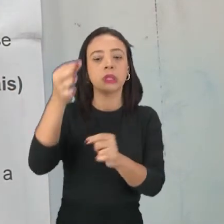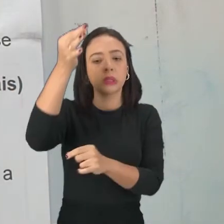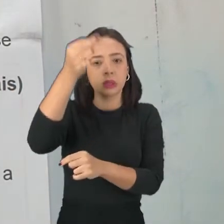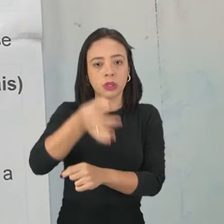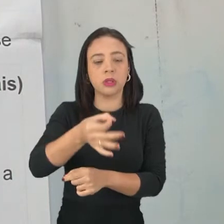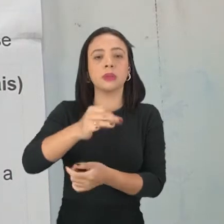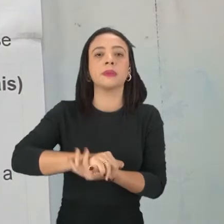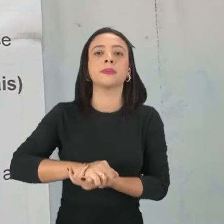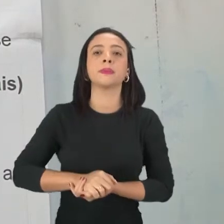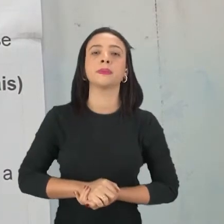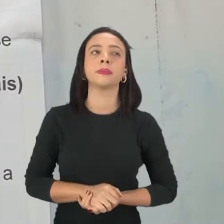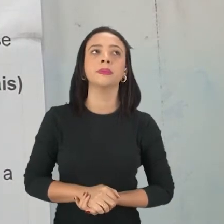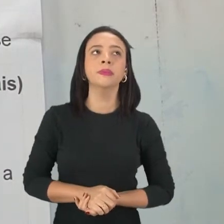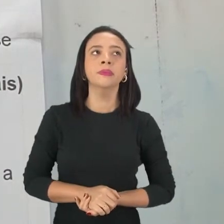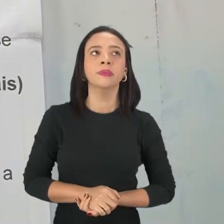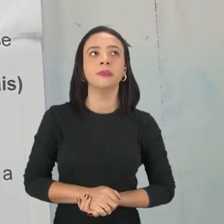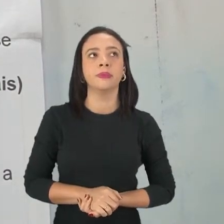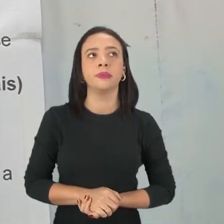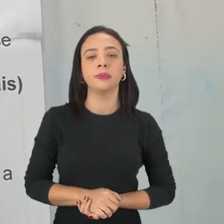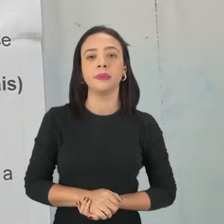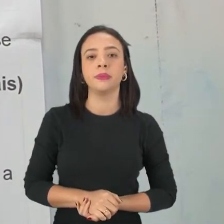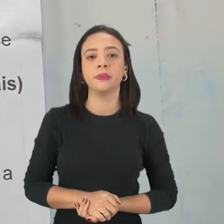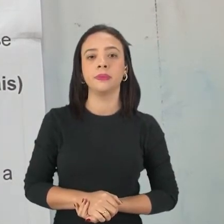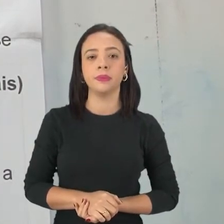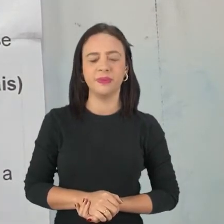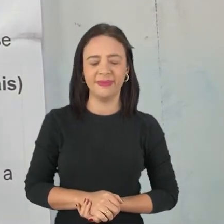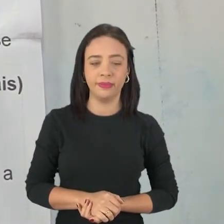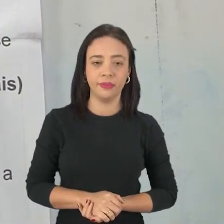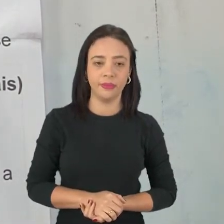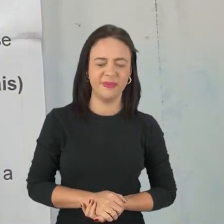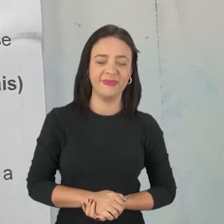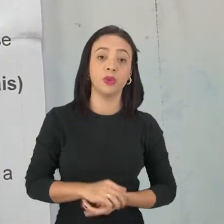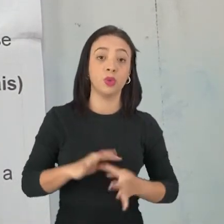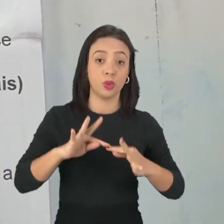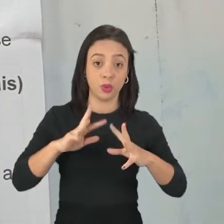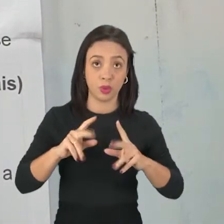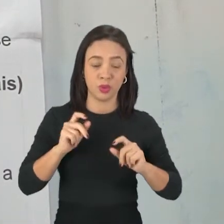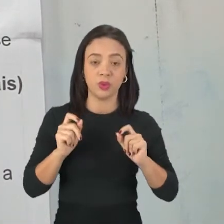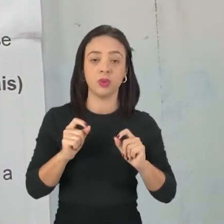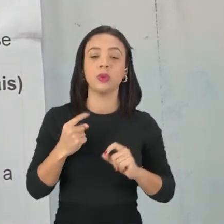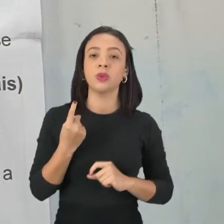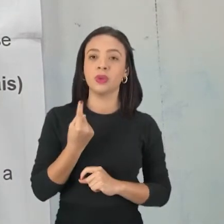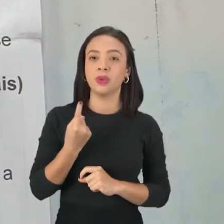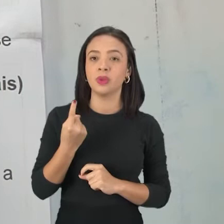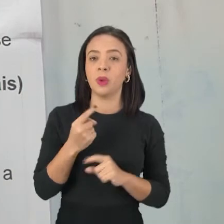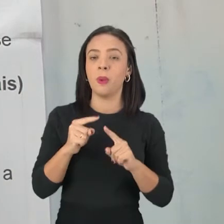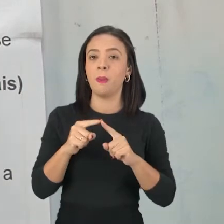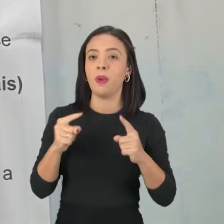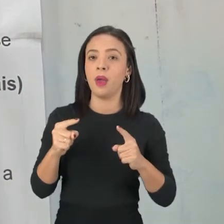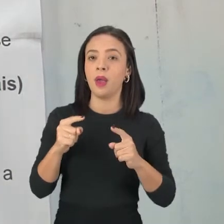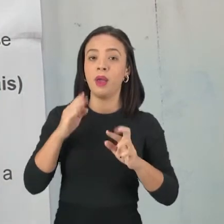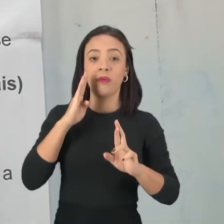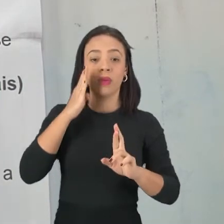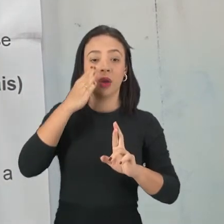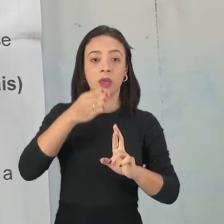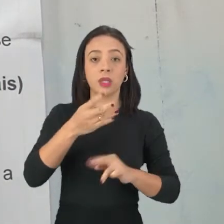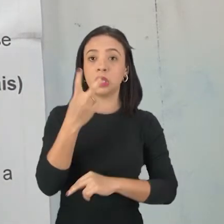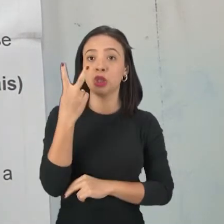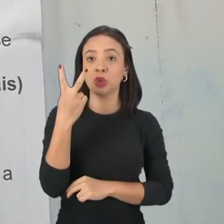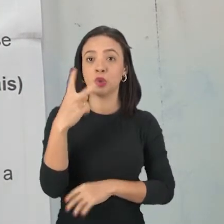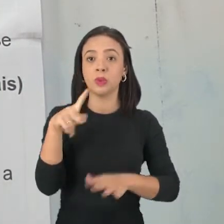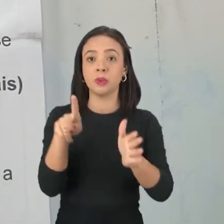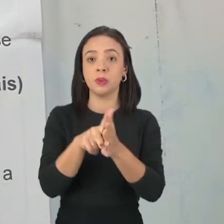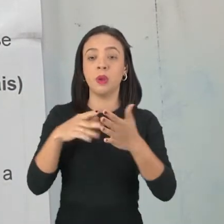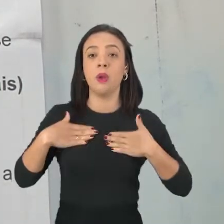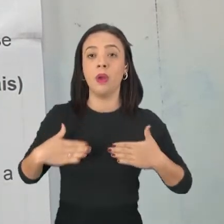adequada o e mesmo estando no singular ao mas está se referindo a doze